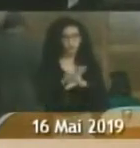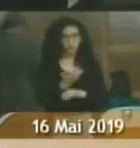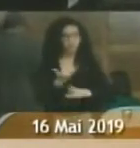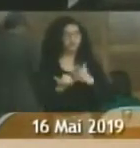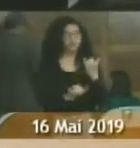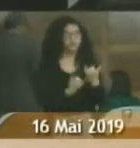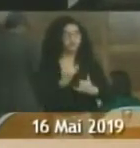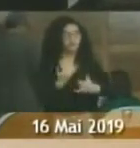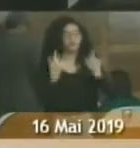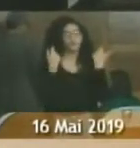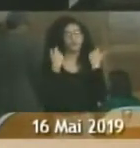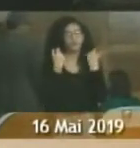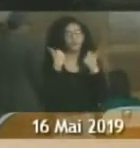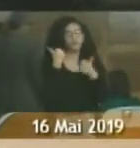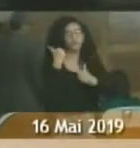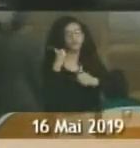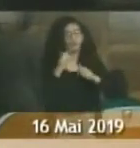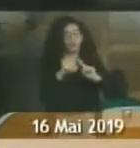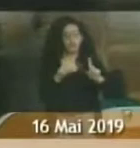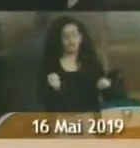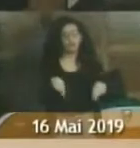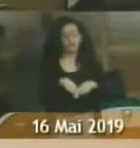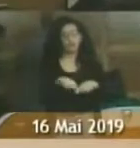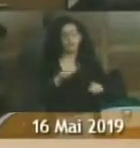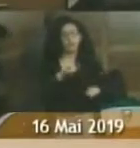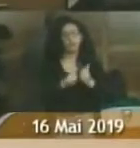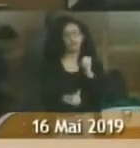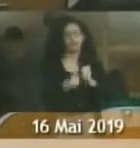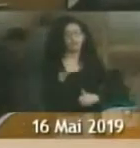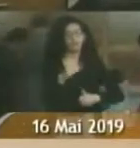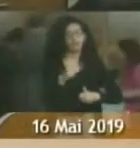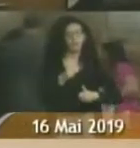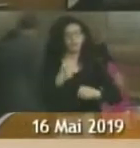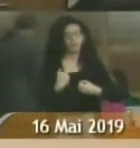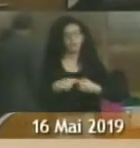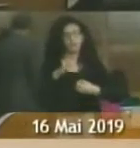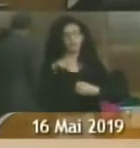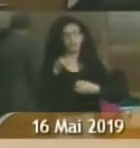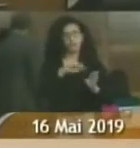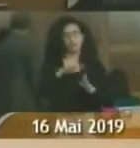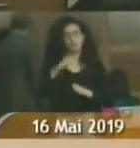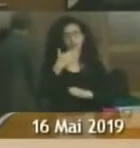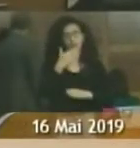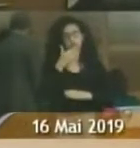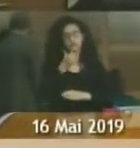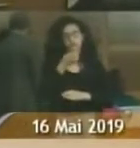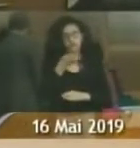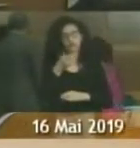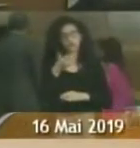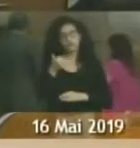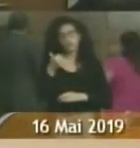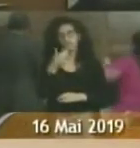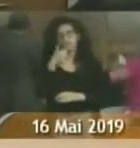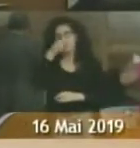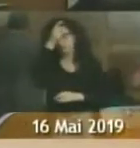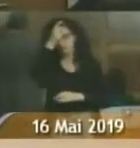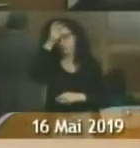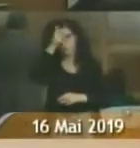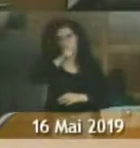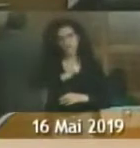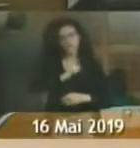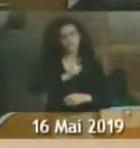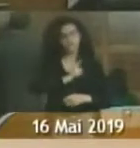quadra poliesportiva na Avenida Beira-Mar, no bairro Santa Rita do Bracuí. Indicação número 1321, indicando ao prefeito municipal